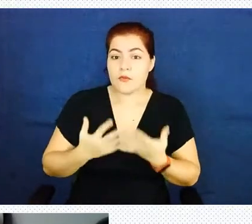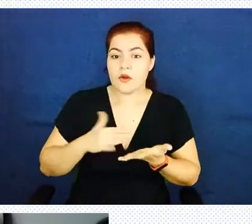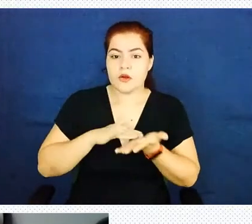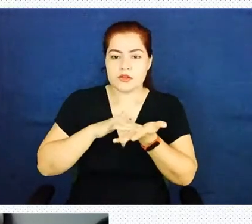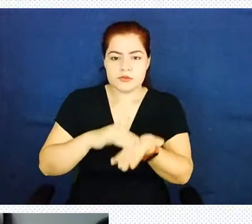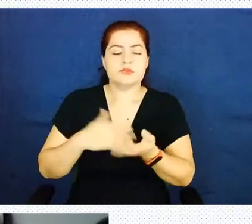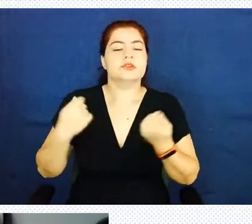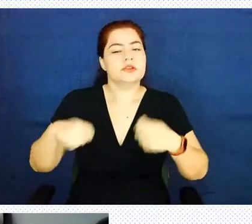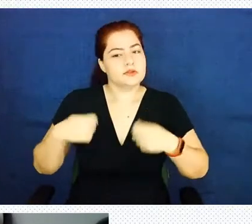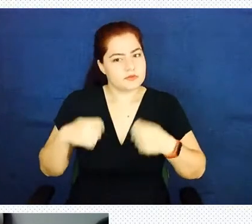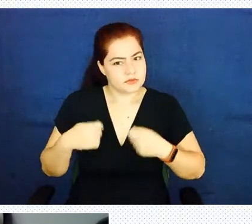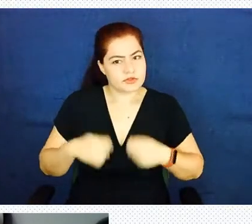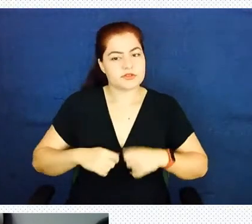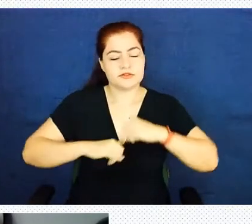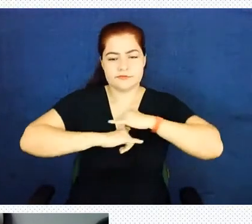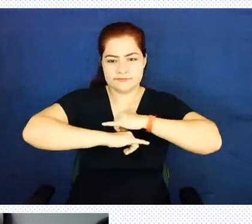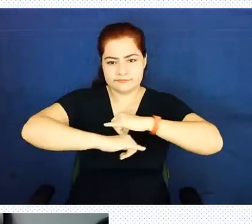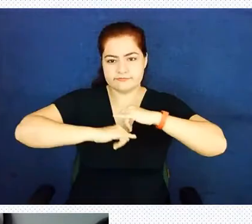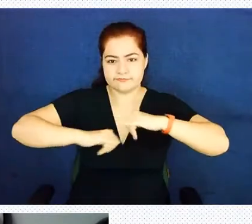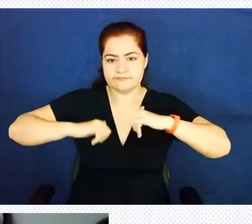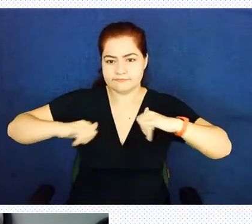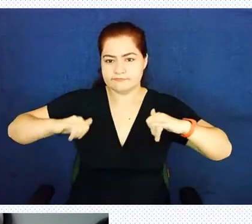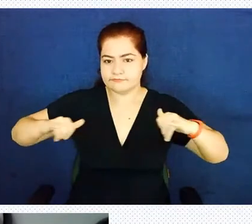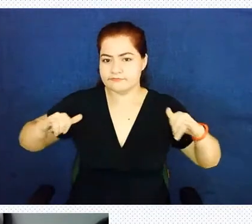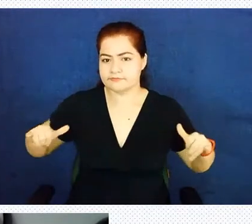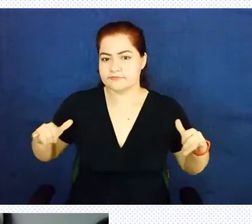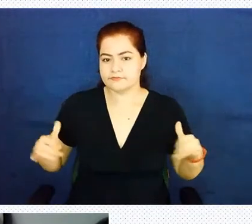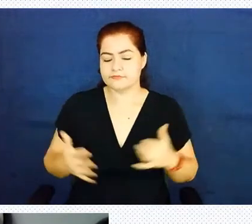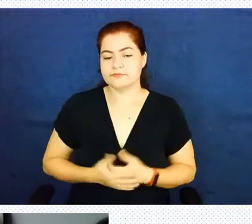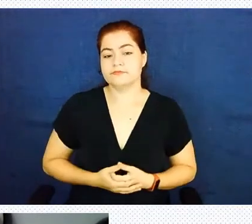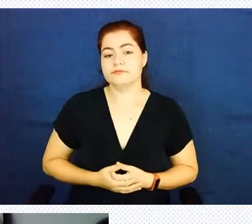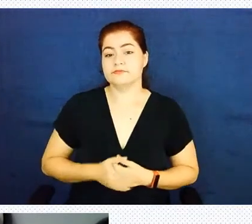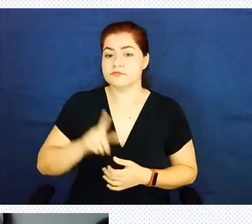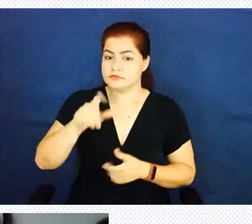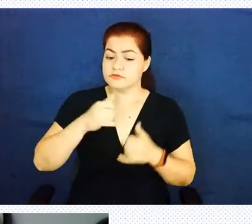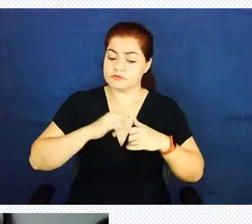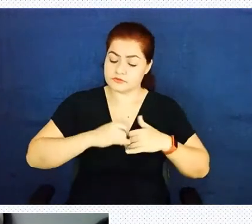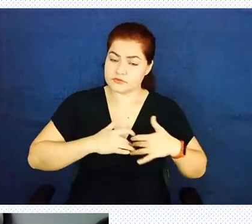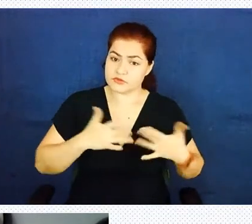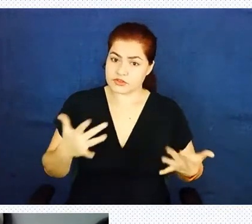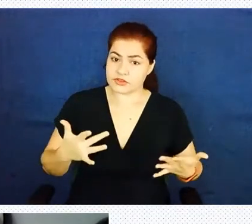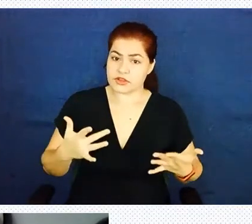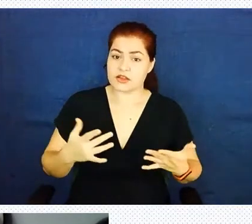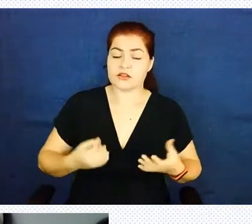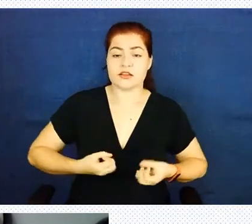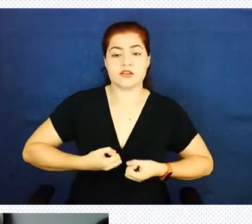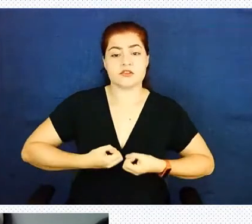elas precisam ser disseminadas. Faz a caridade da divulgação.